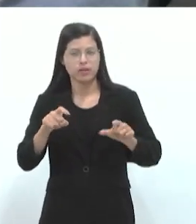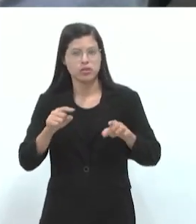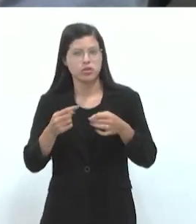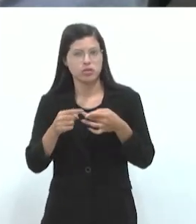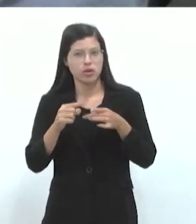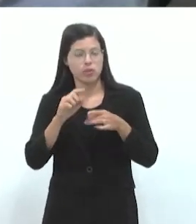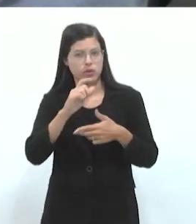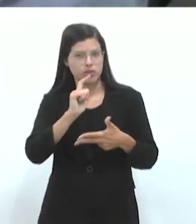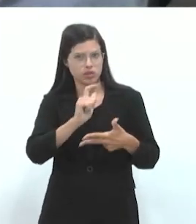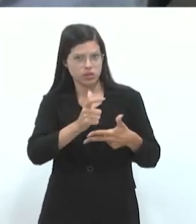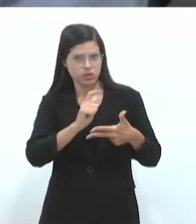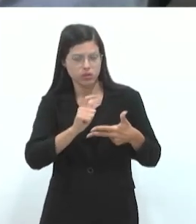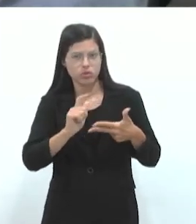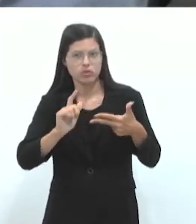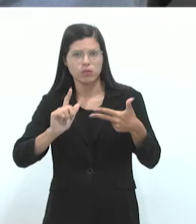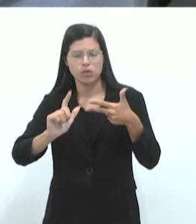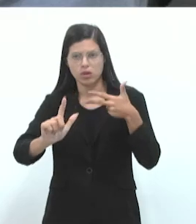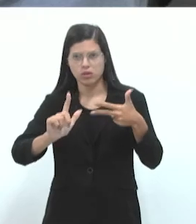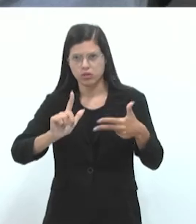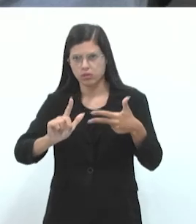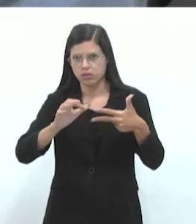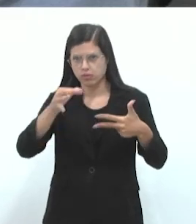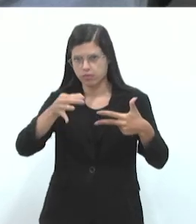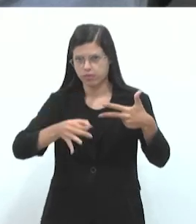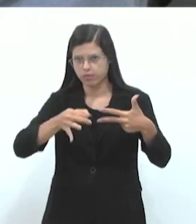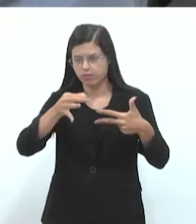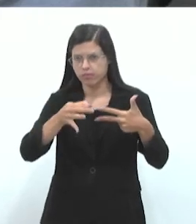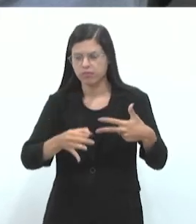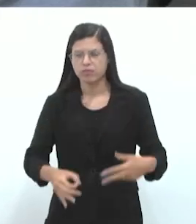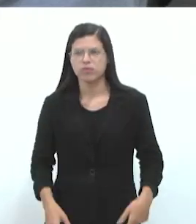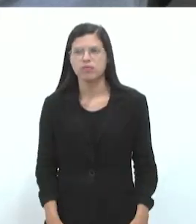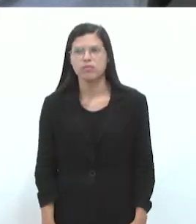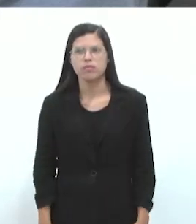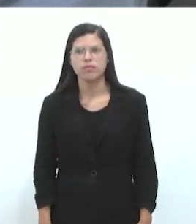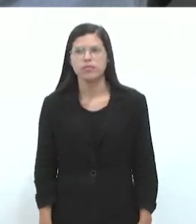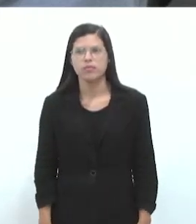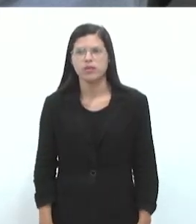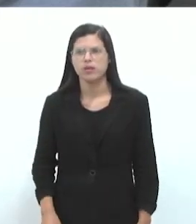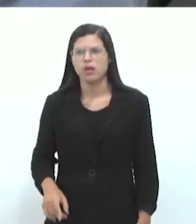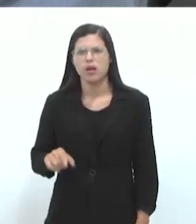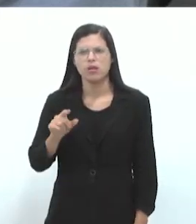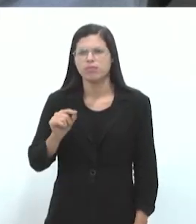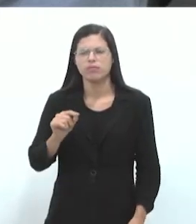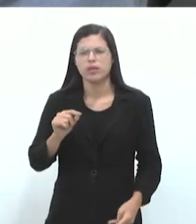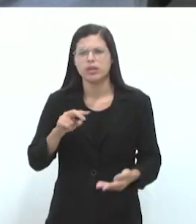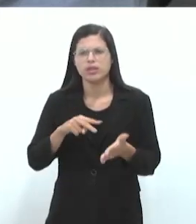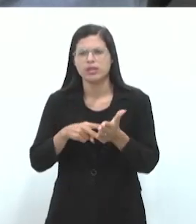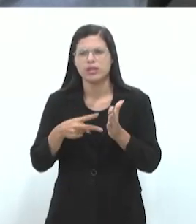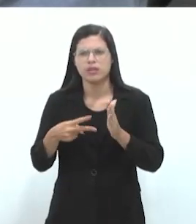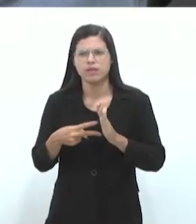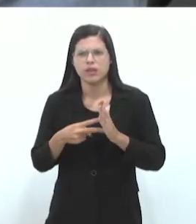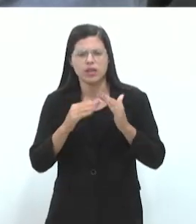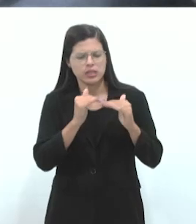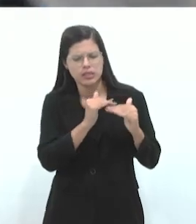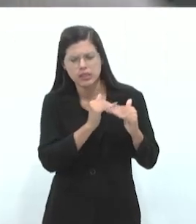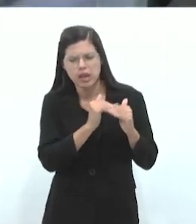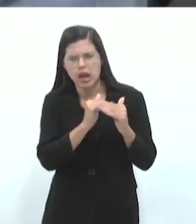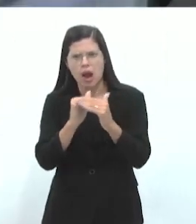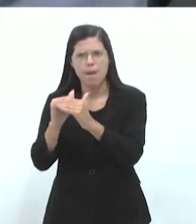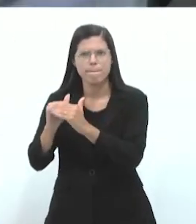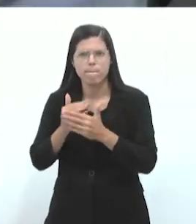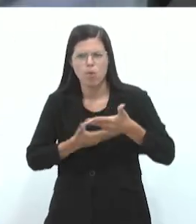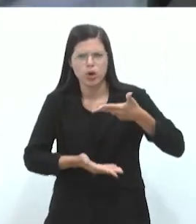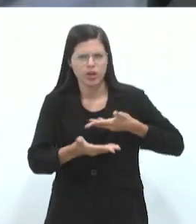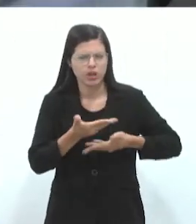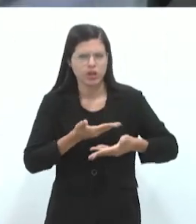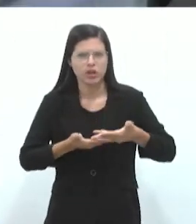legislativo, o executivo e o judiciário. Aí fui entender o que é harmônico sob o ponto de vista jurídico. Harmonia entre